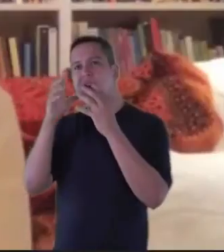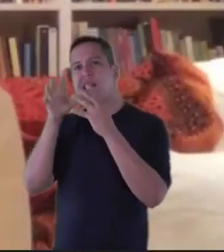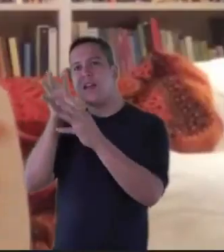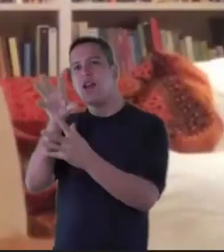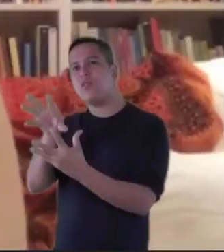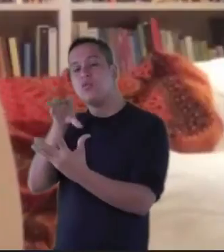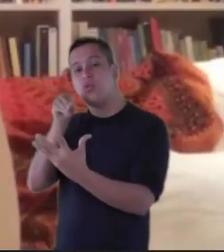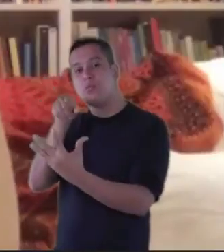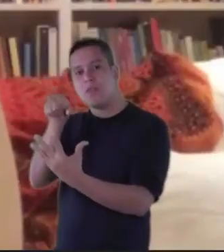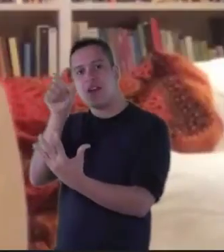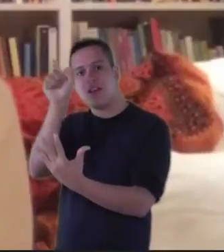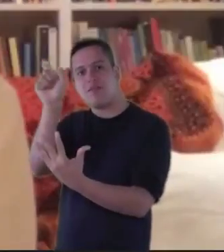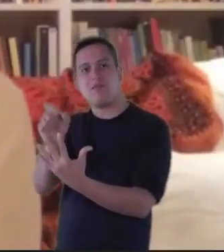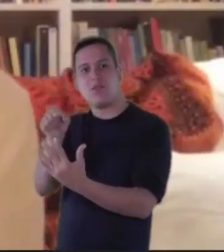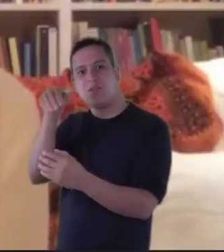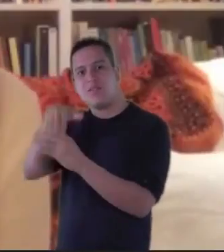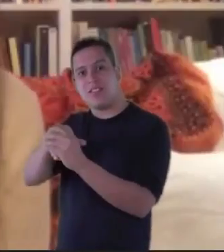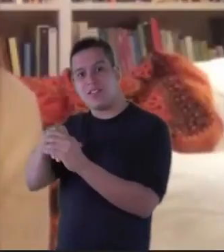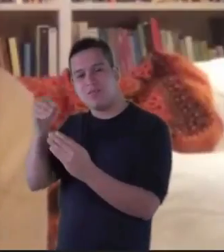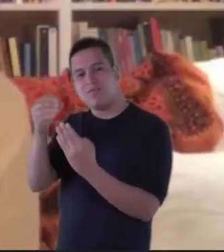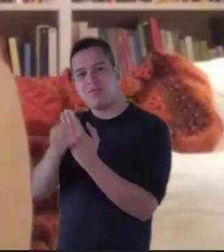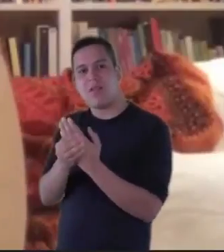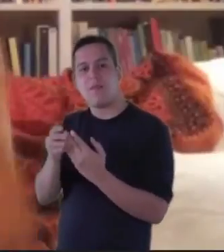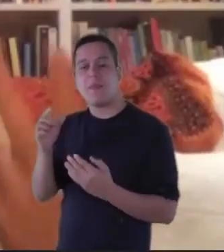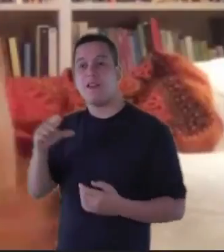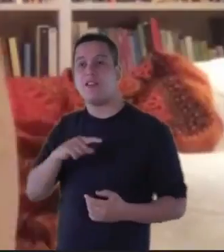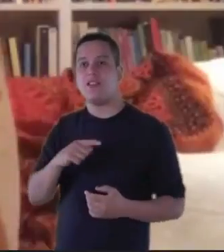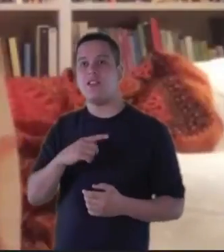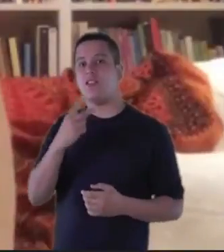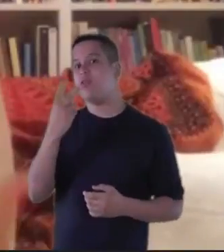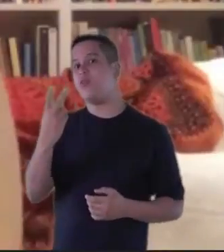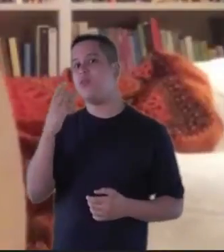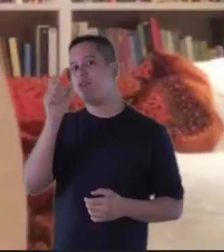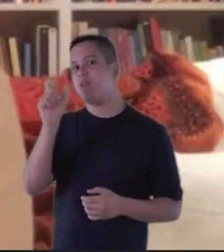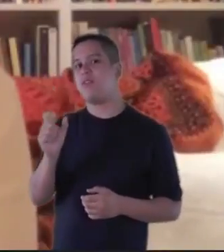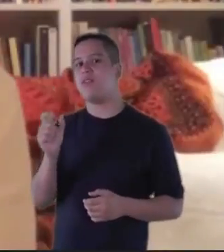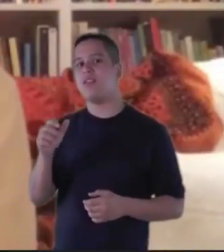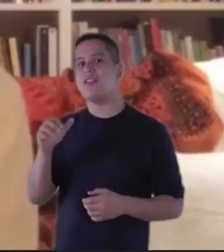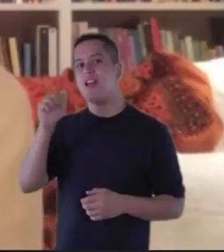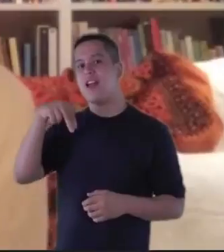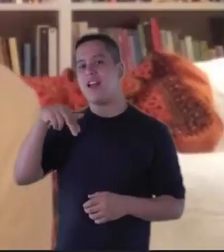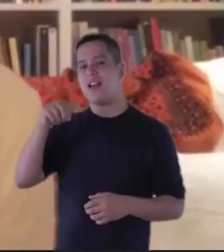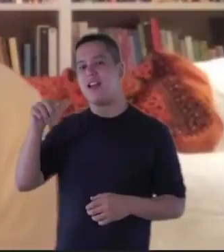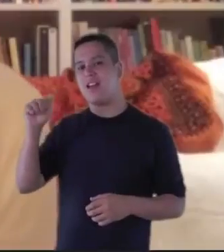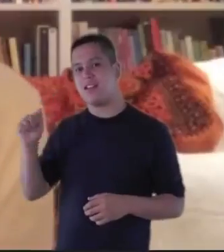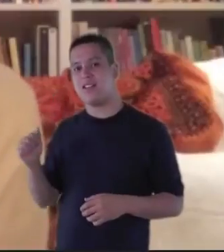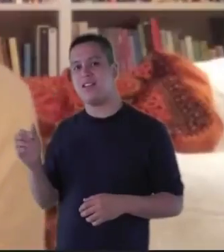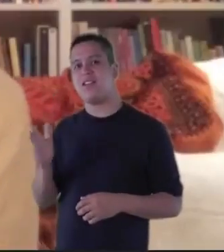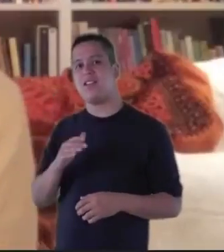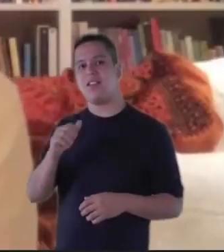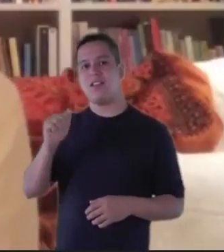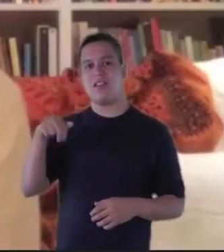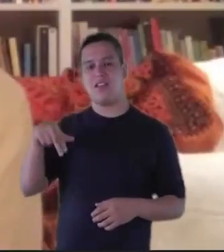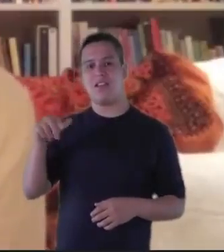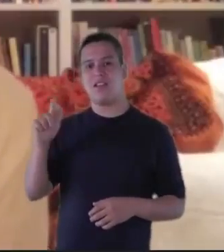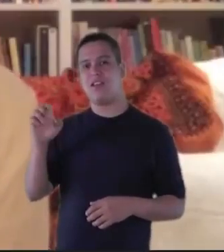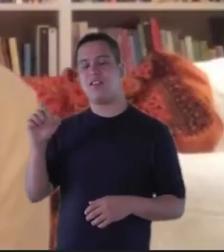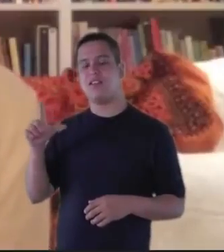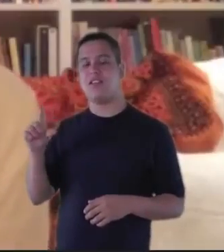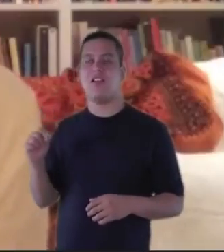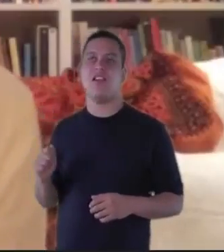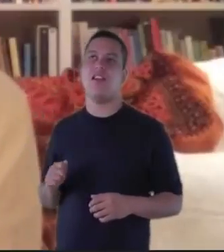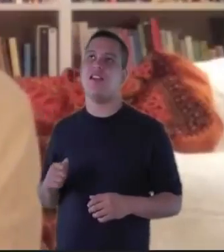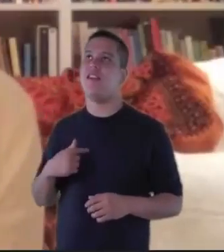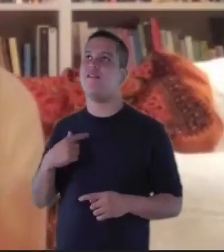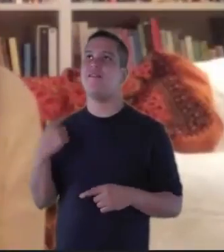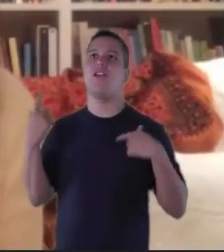duas personagens, Ana e Ângela, eu não acreditei que, no fundo, era o feminino ali na vida do personagem. Fiquei louca, assim.